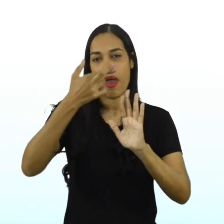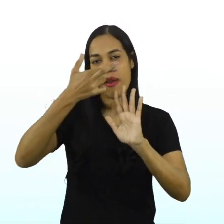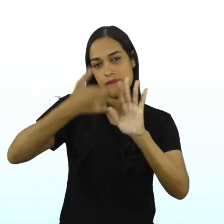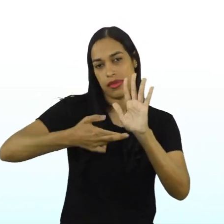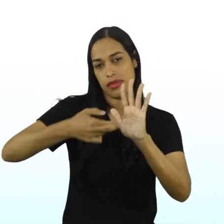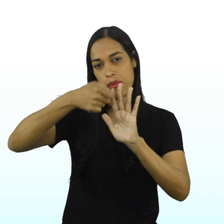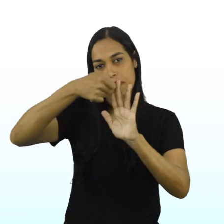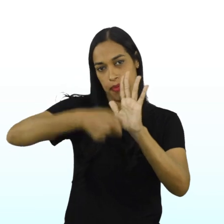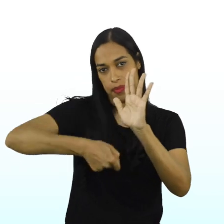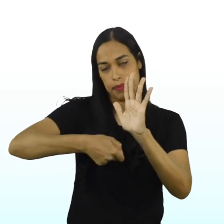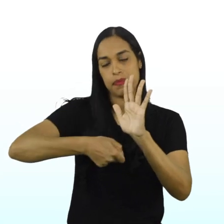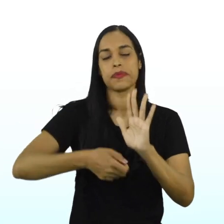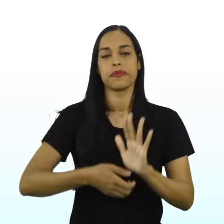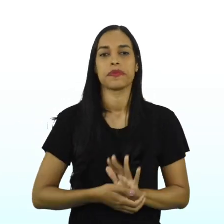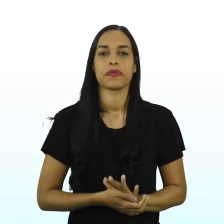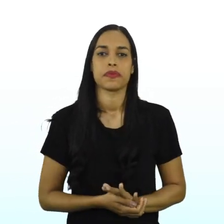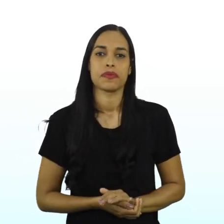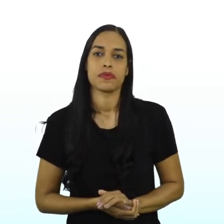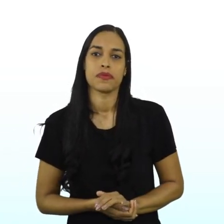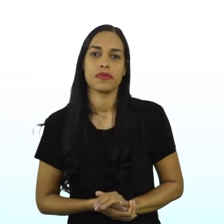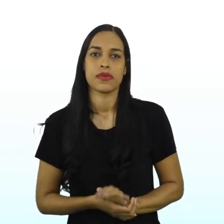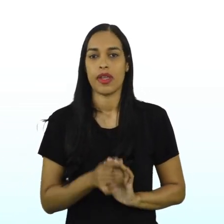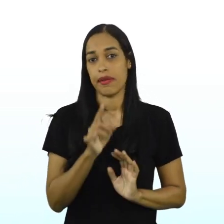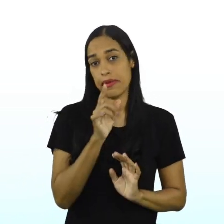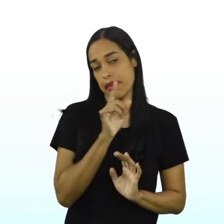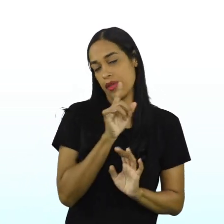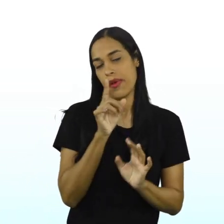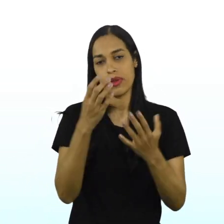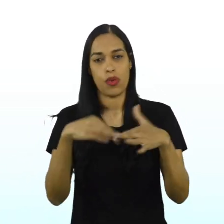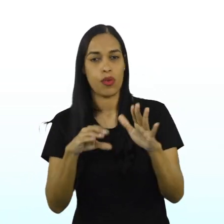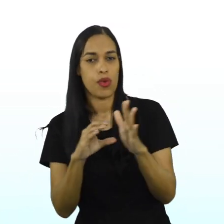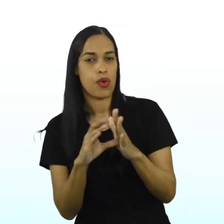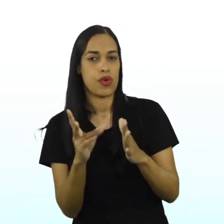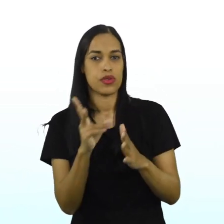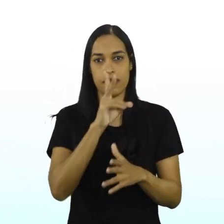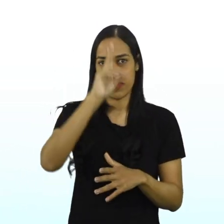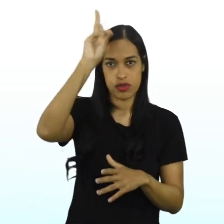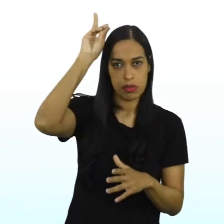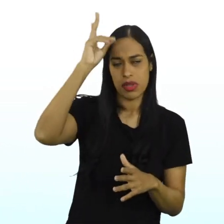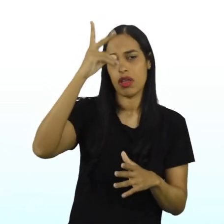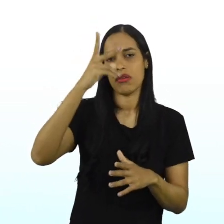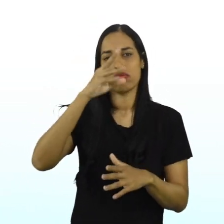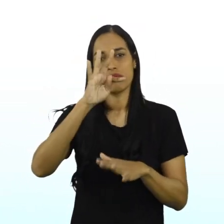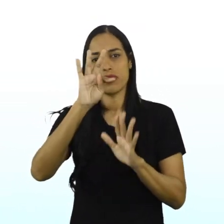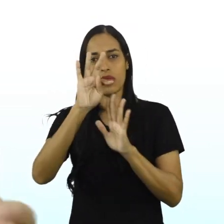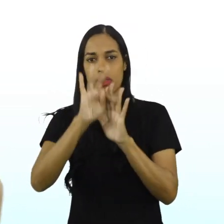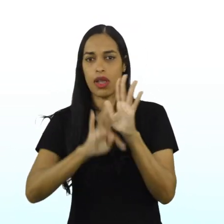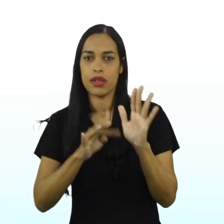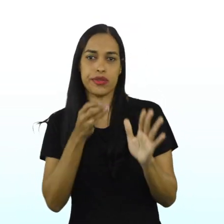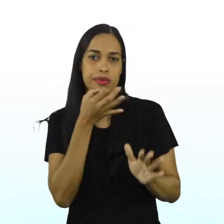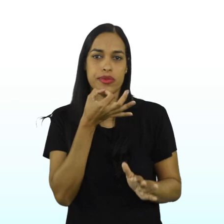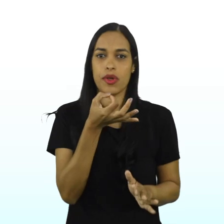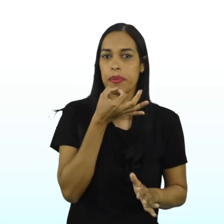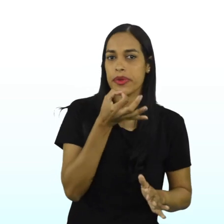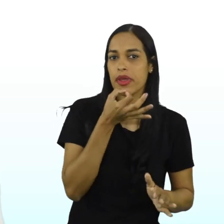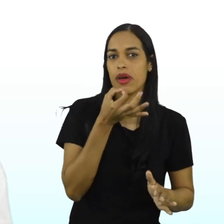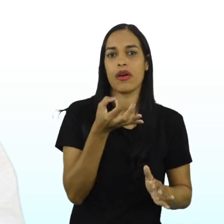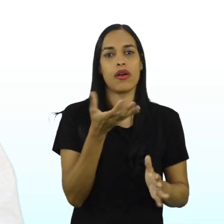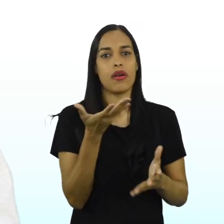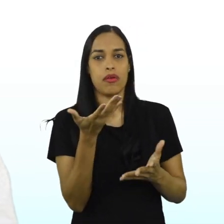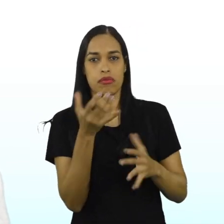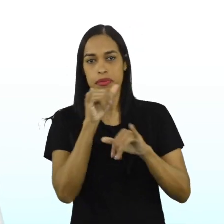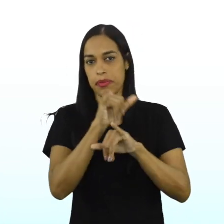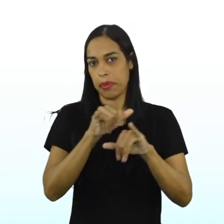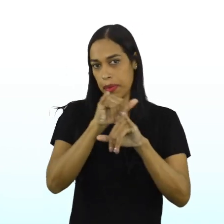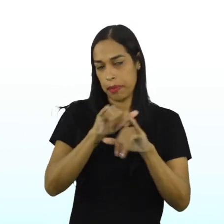dissertativo, que não é de concurso nem de vestibular, mas um texto dissertativo, um artigo de opinião, um outro texto